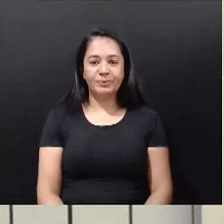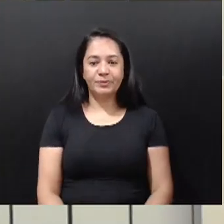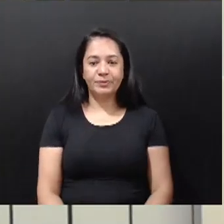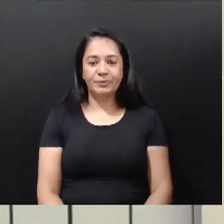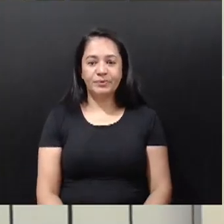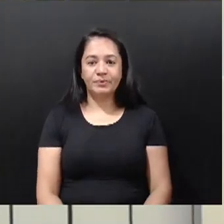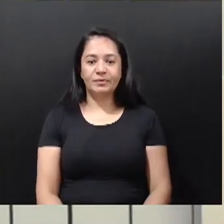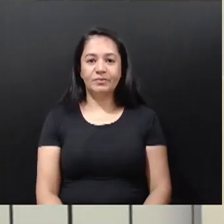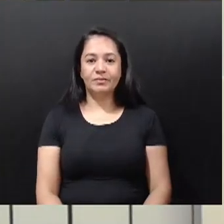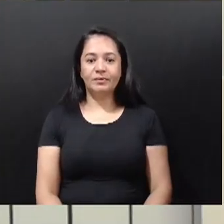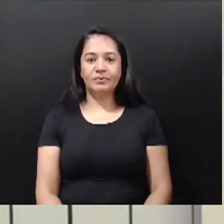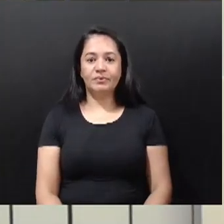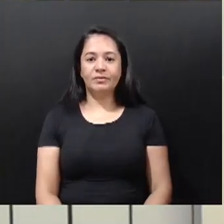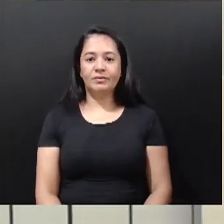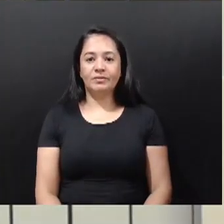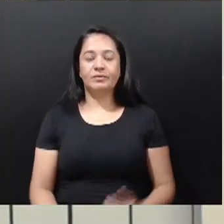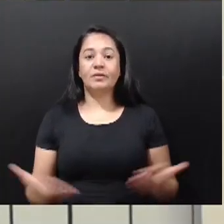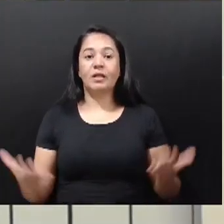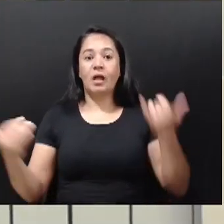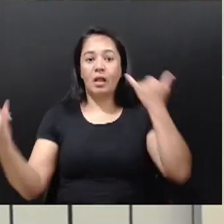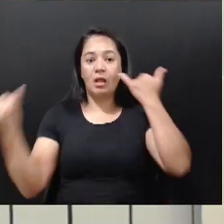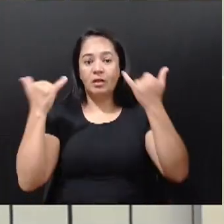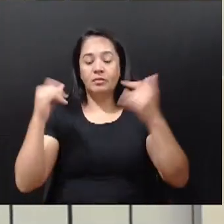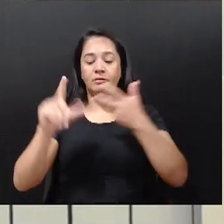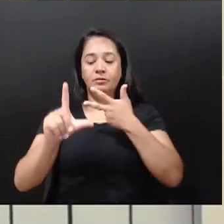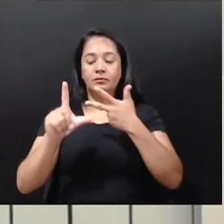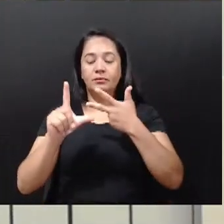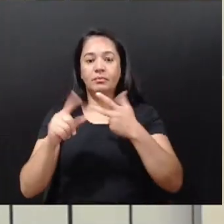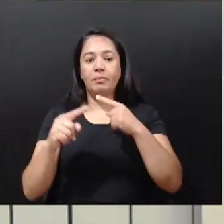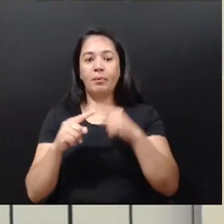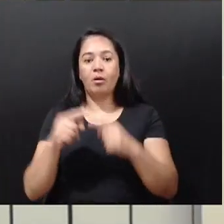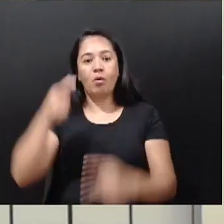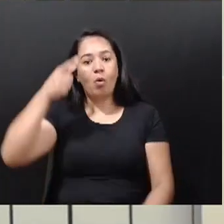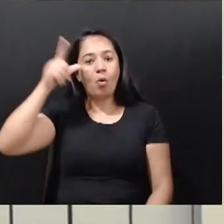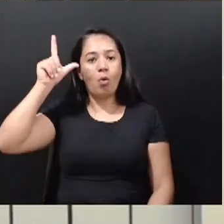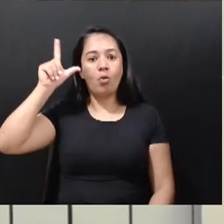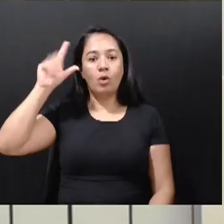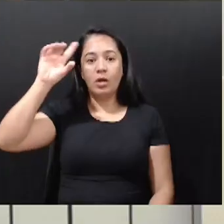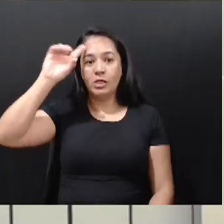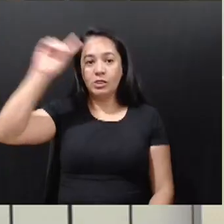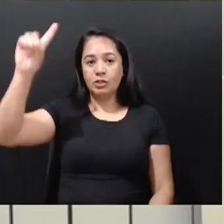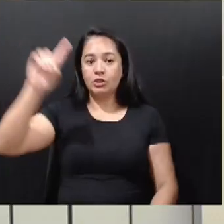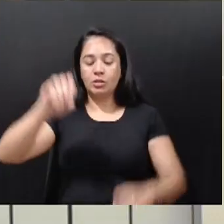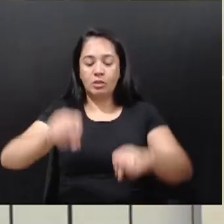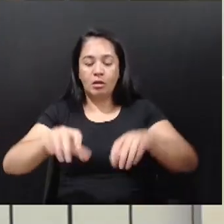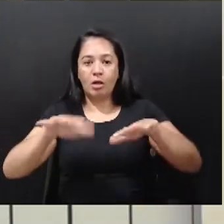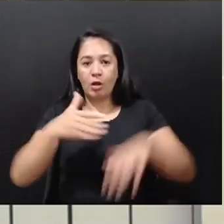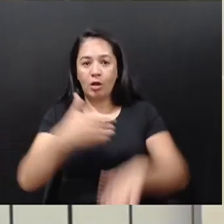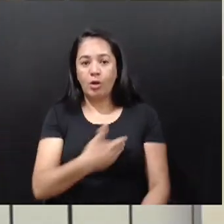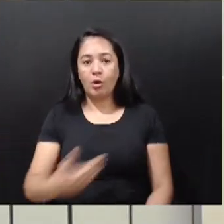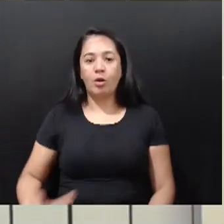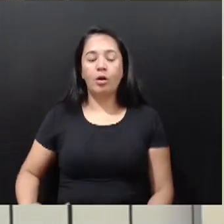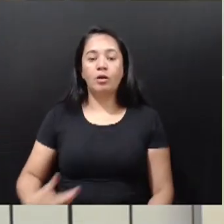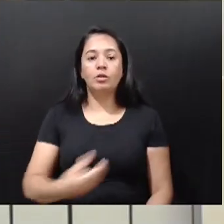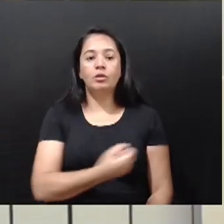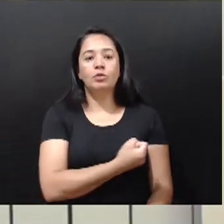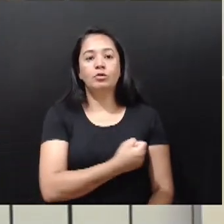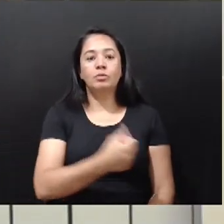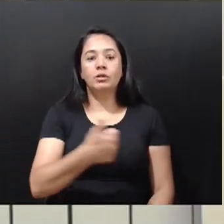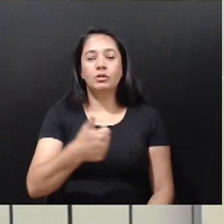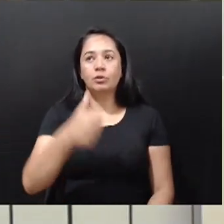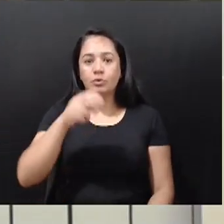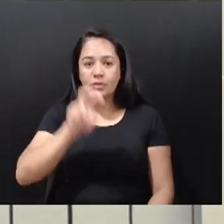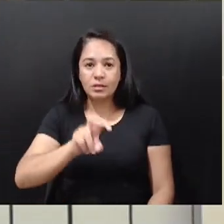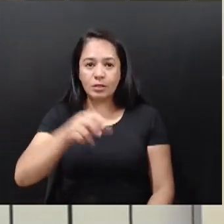Vamos com as notícias do Legislativo, porque ontem foi dia da audiência pública de número 51 para debater o projeto de